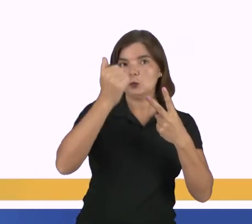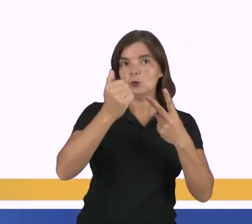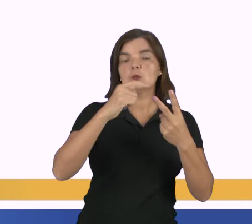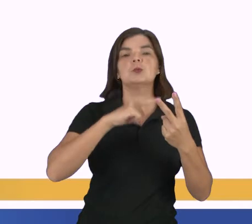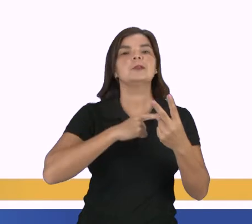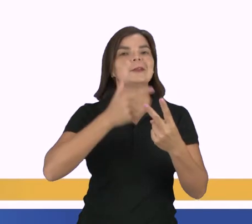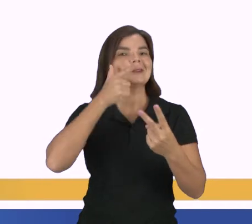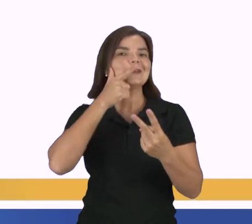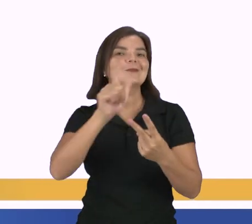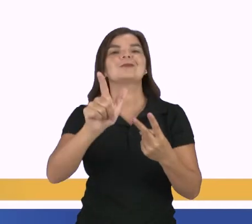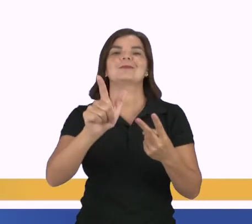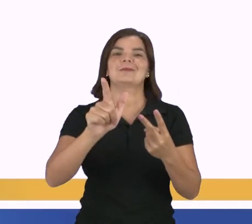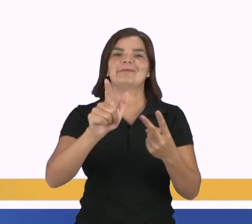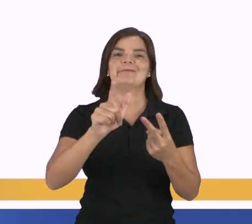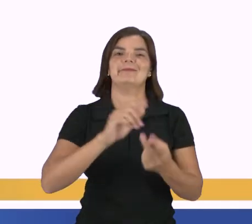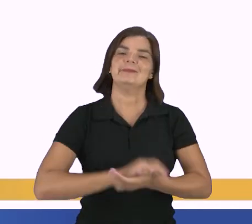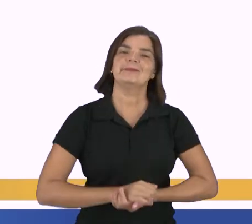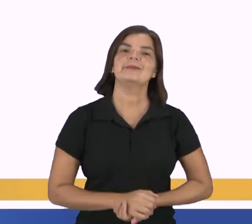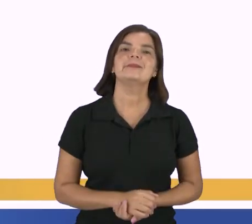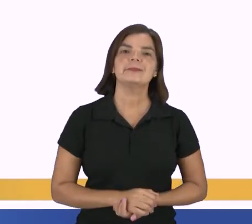certo?